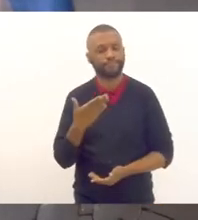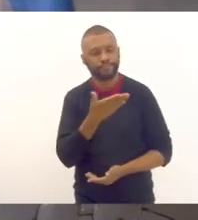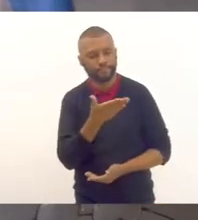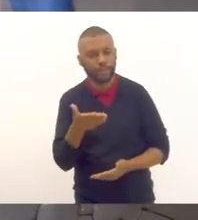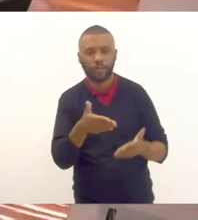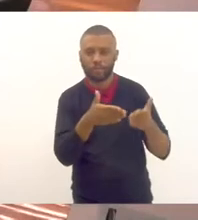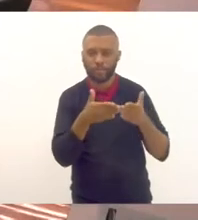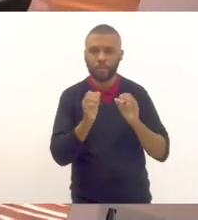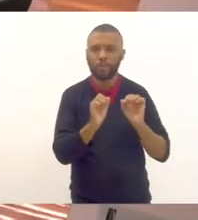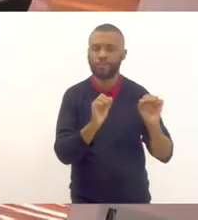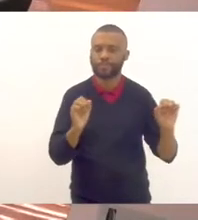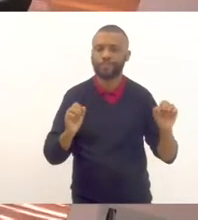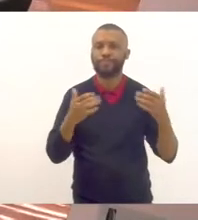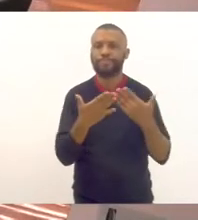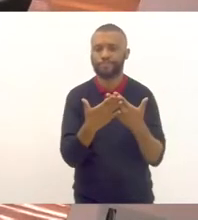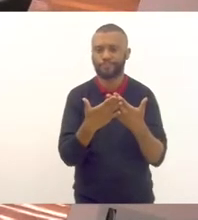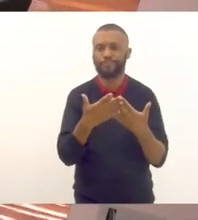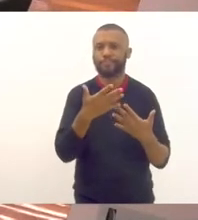projetor, por favor.